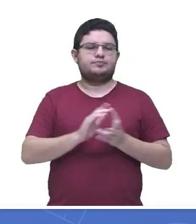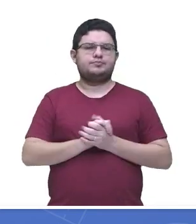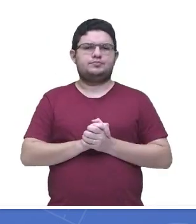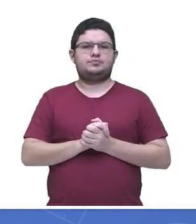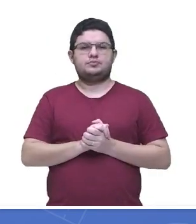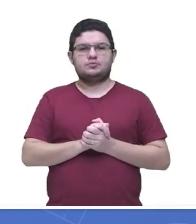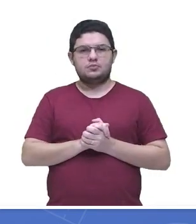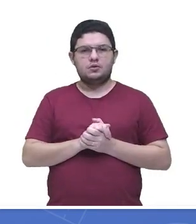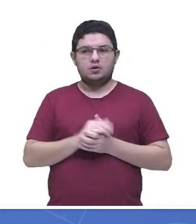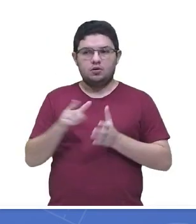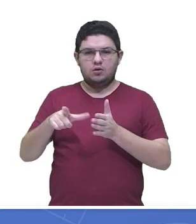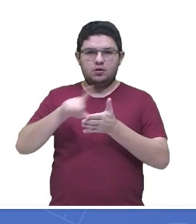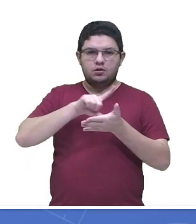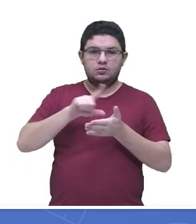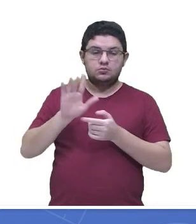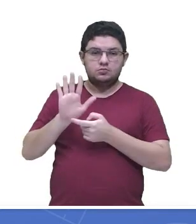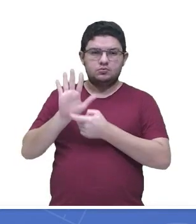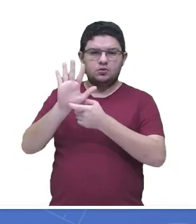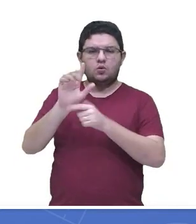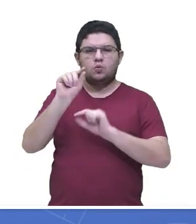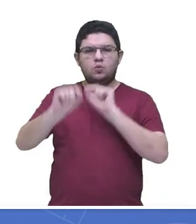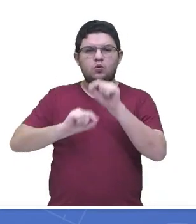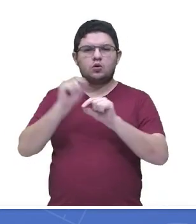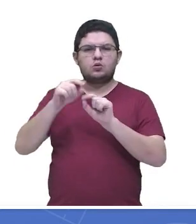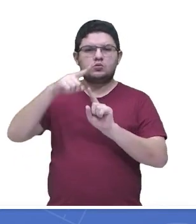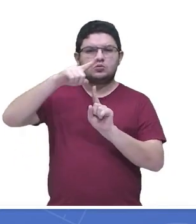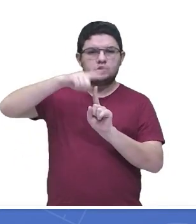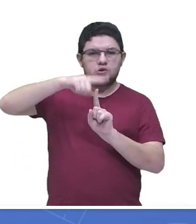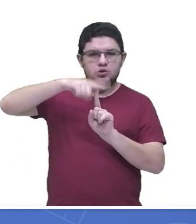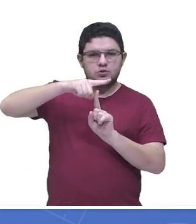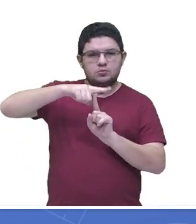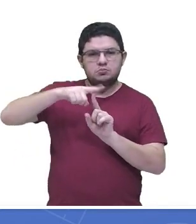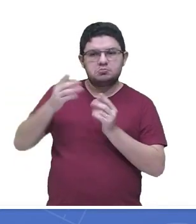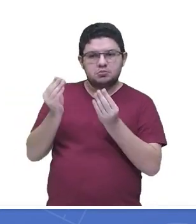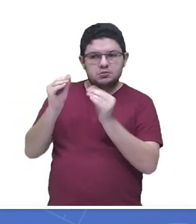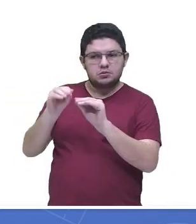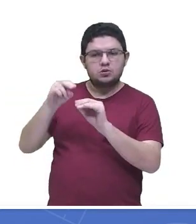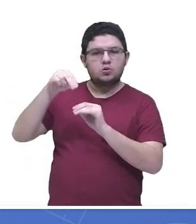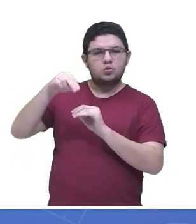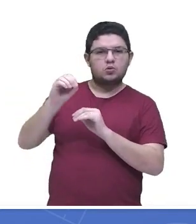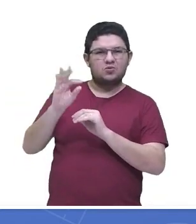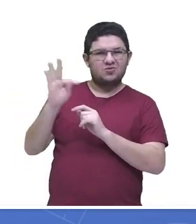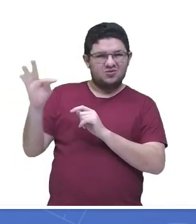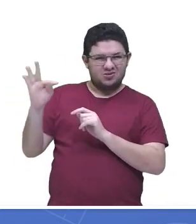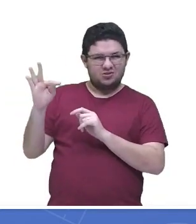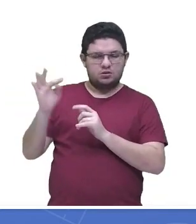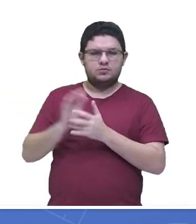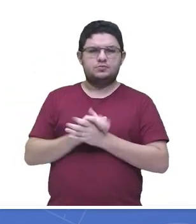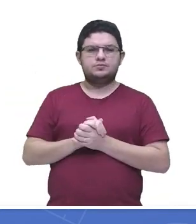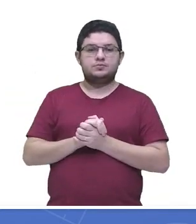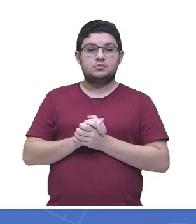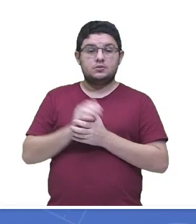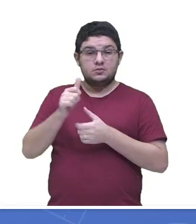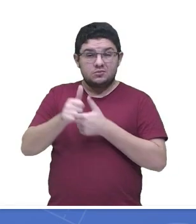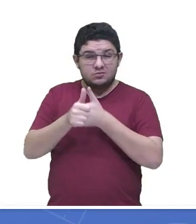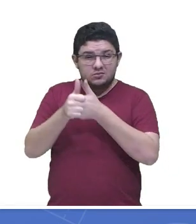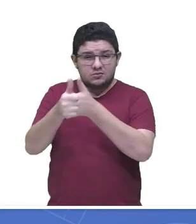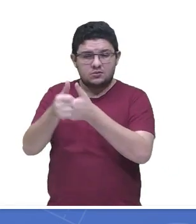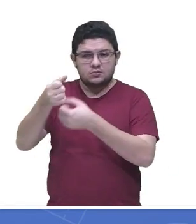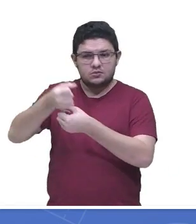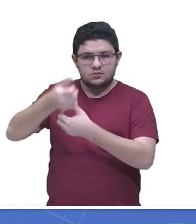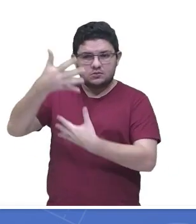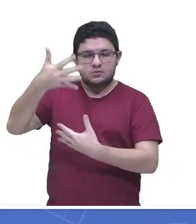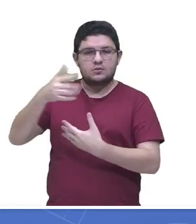aí a forma negativa. Eu estava acompanhando aí o chat, é para passar todas as orações para a